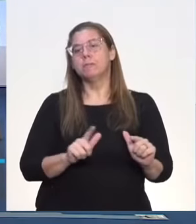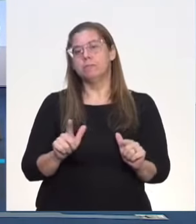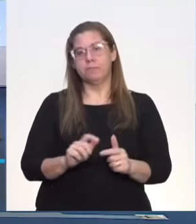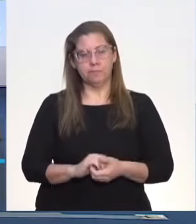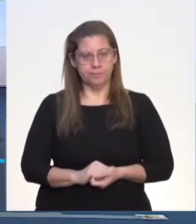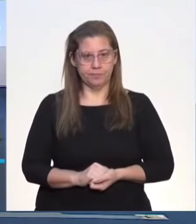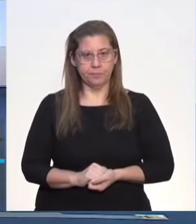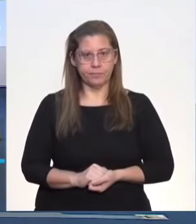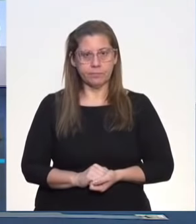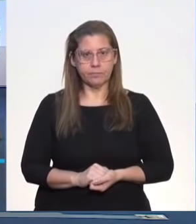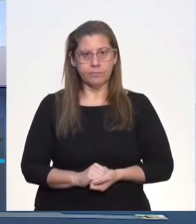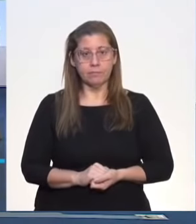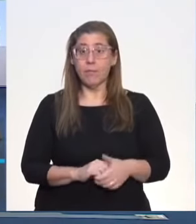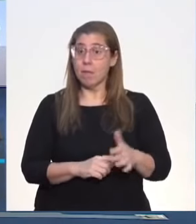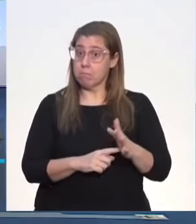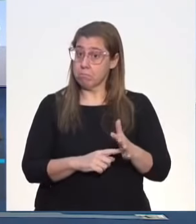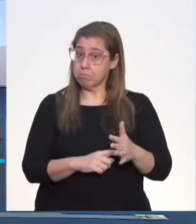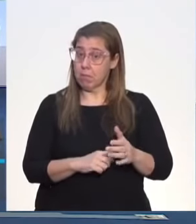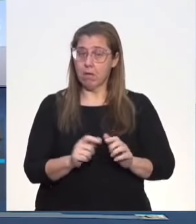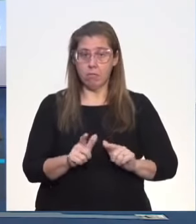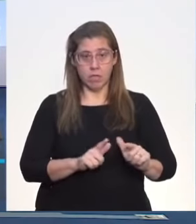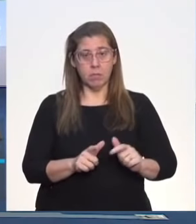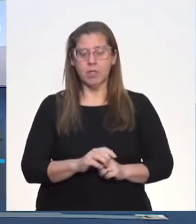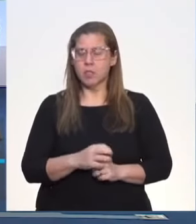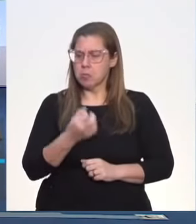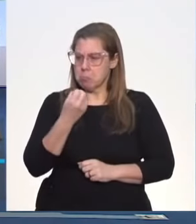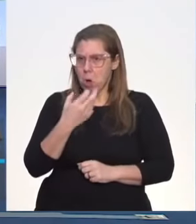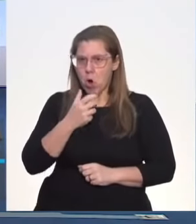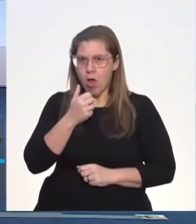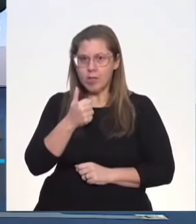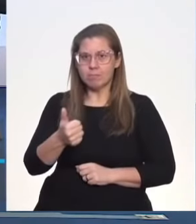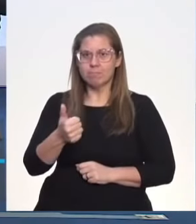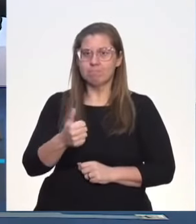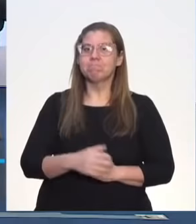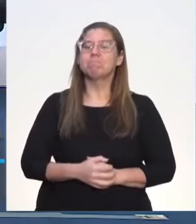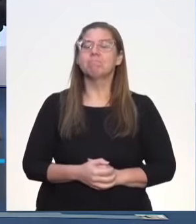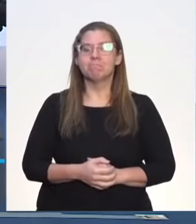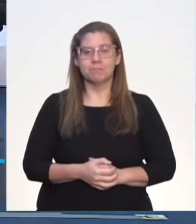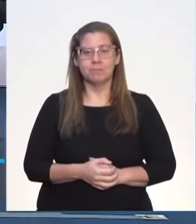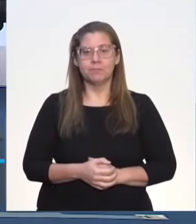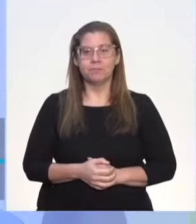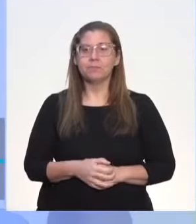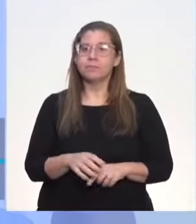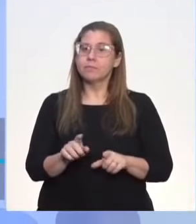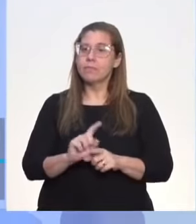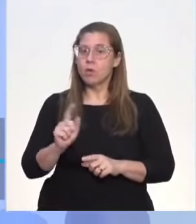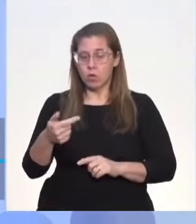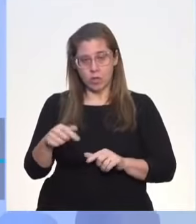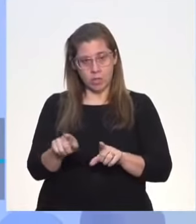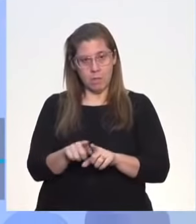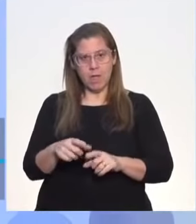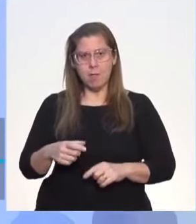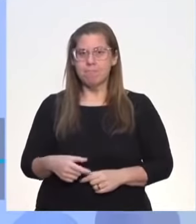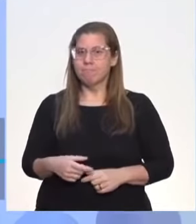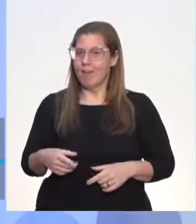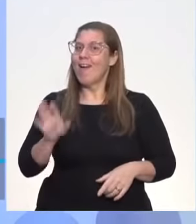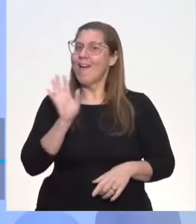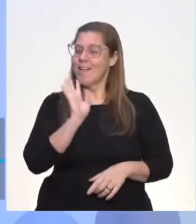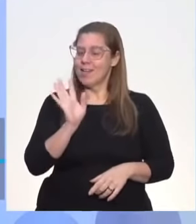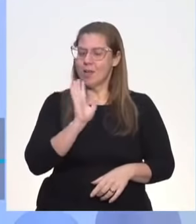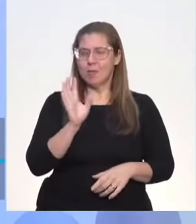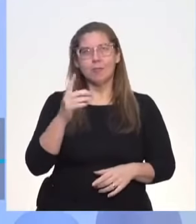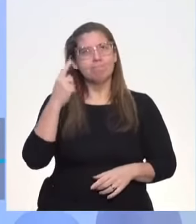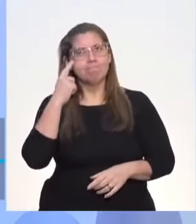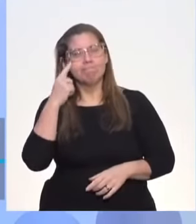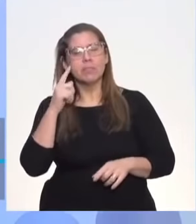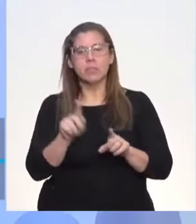mesmo tal é a máquina que tá trabalhando para ele muito boa resposta Valeu rede tem uma outra máquina que a sensacional que dá para gente